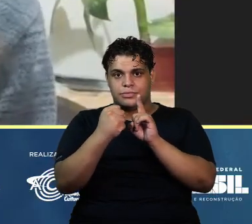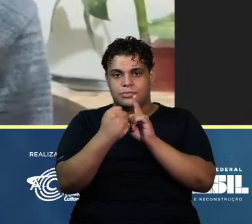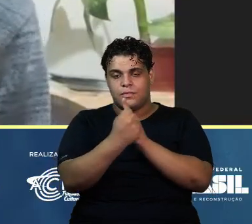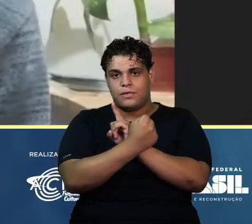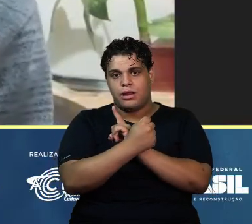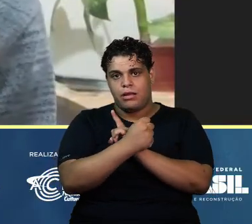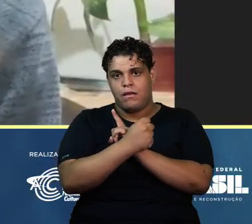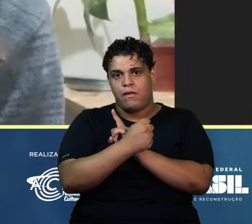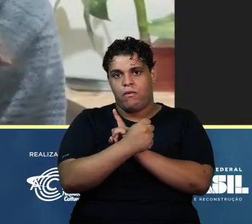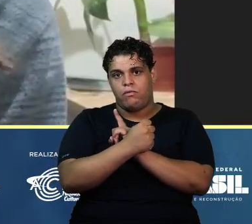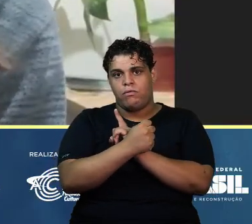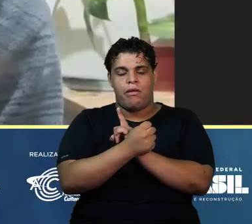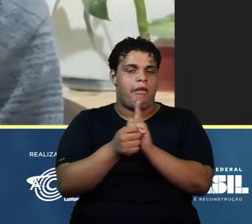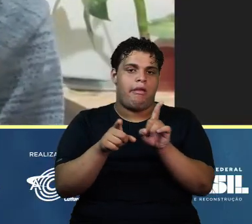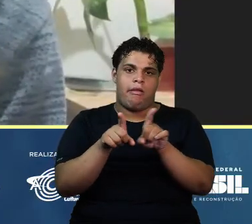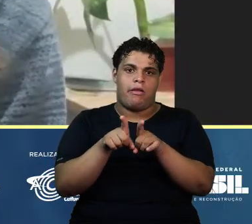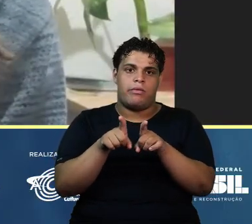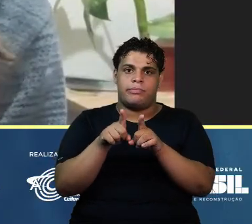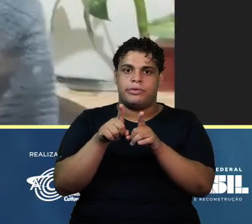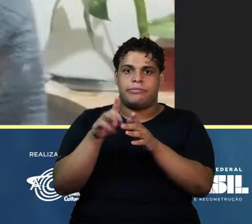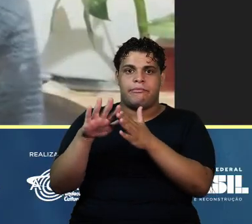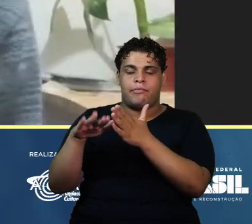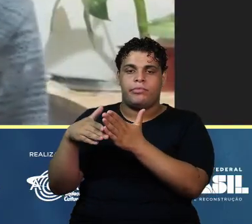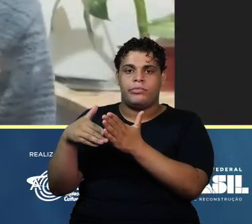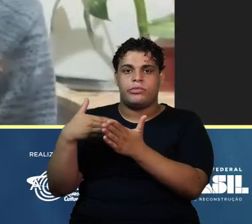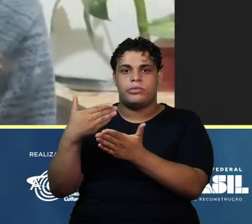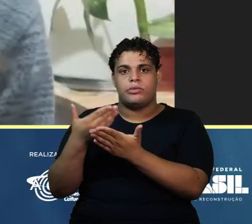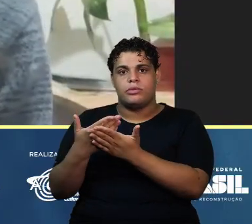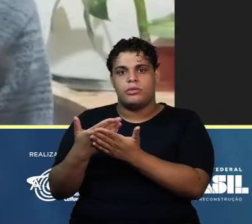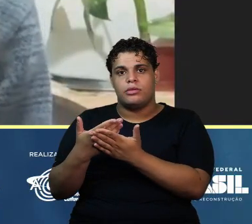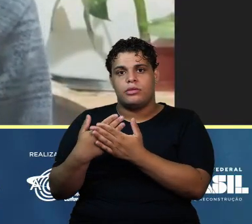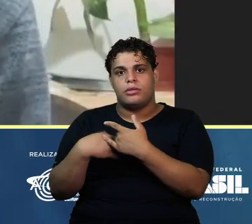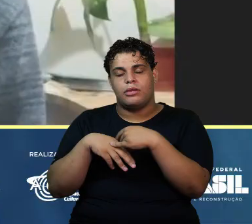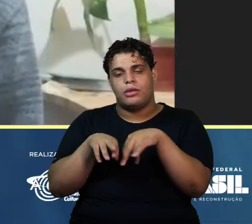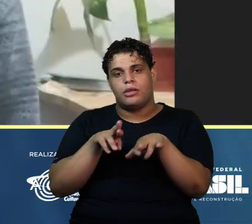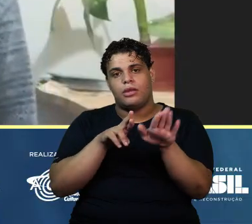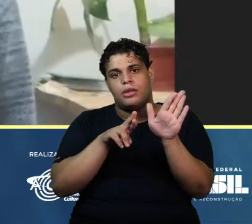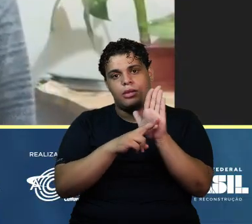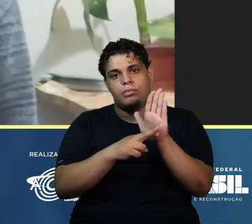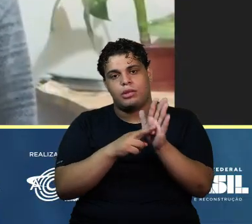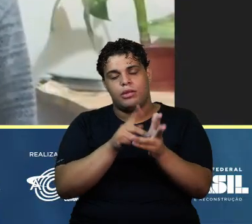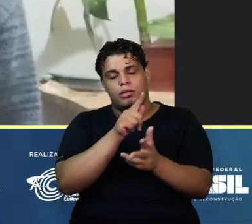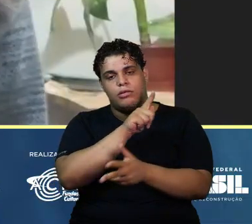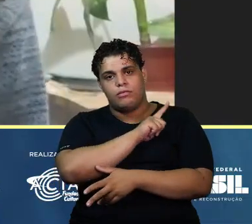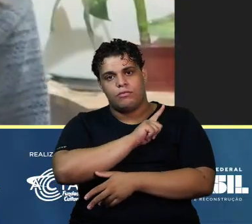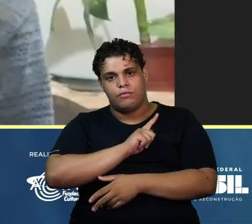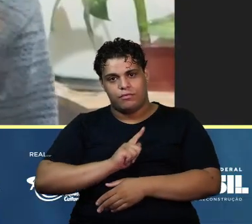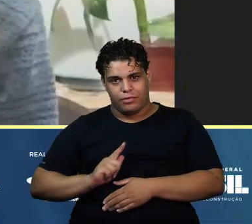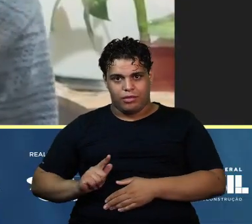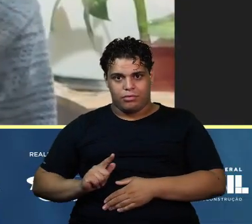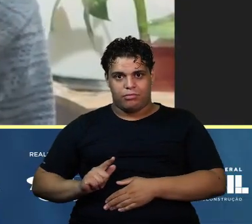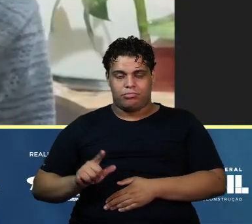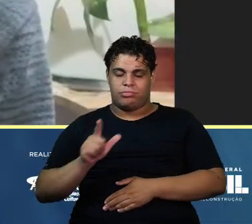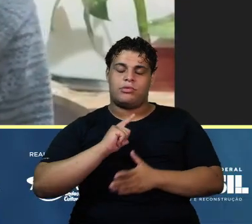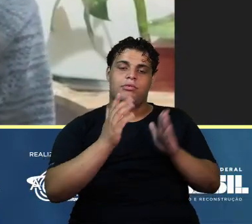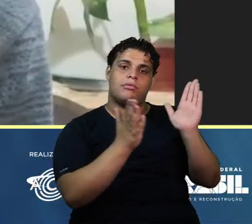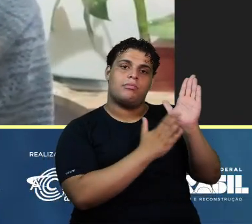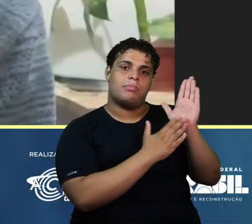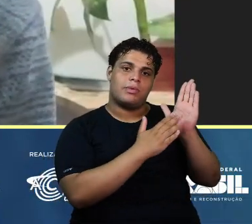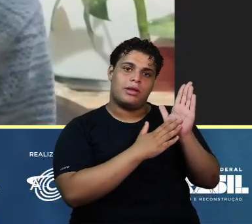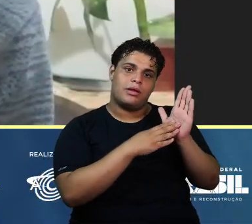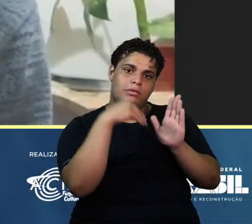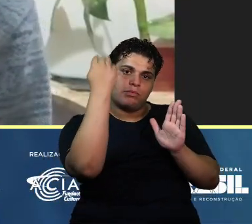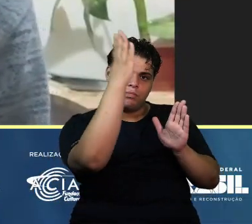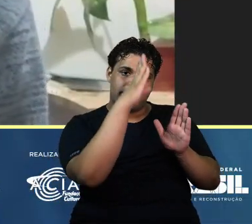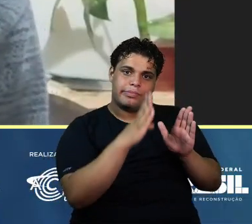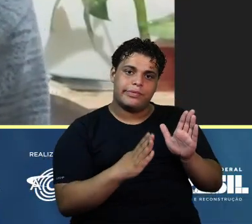da academia e que representa também o governo. E também tem o Plano Nacional de